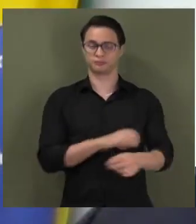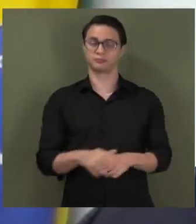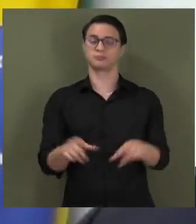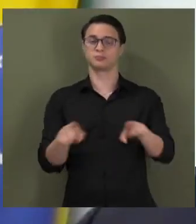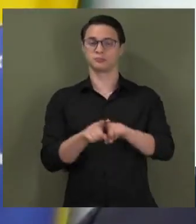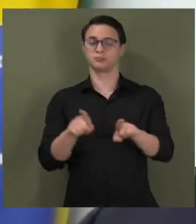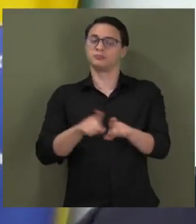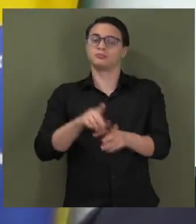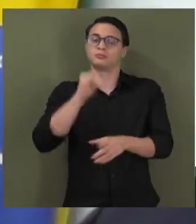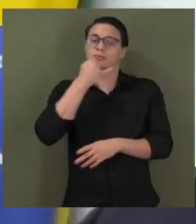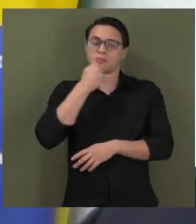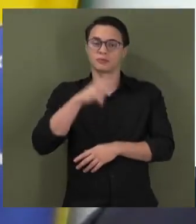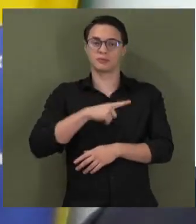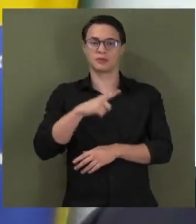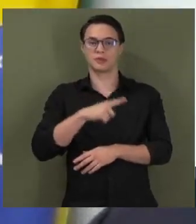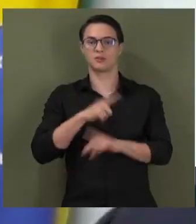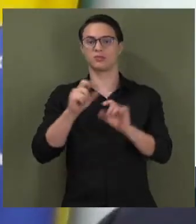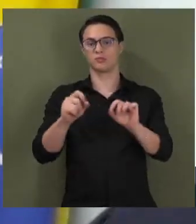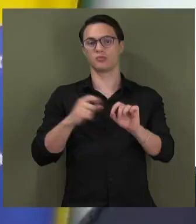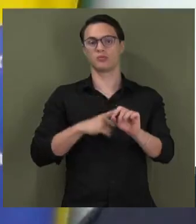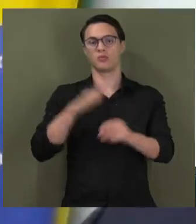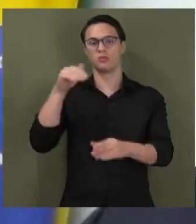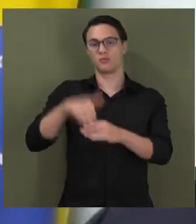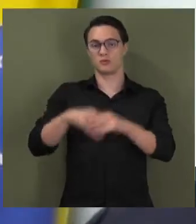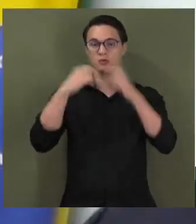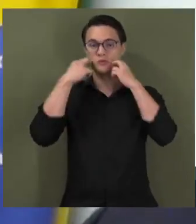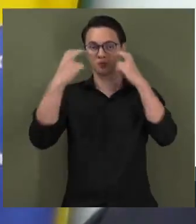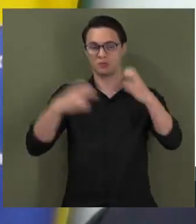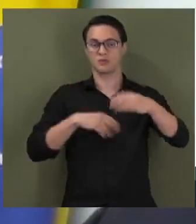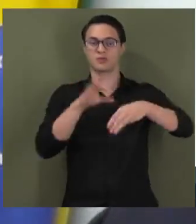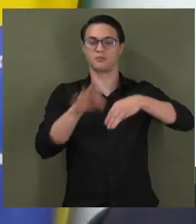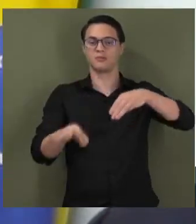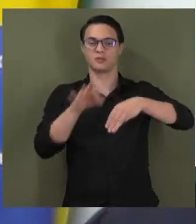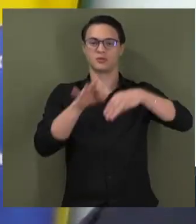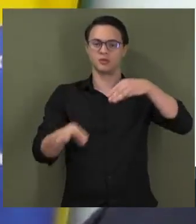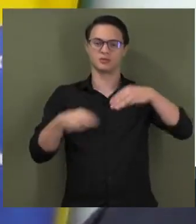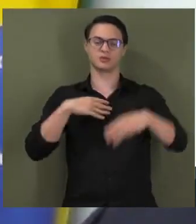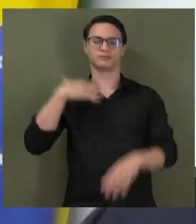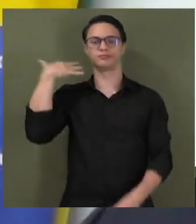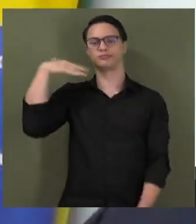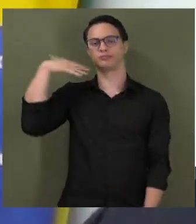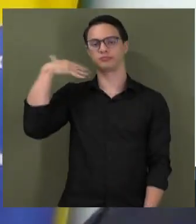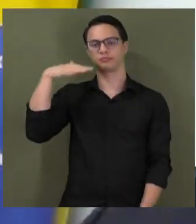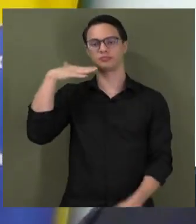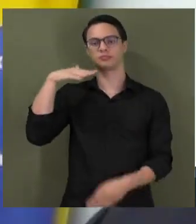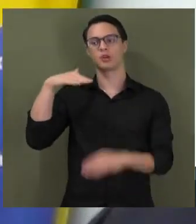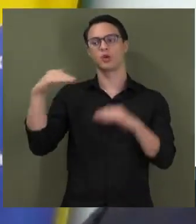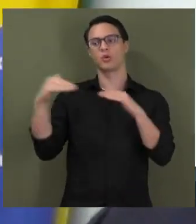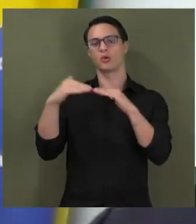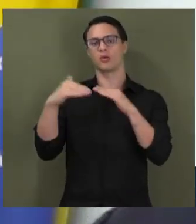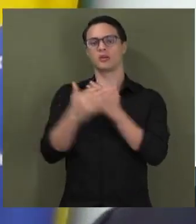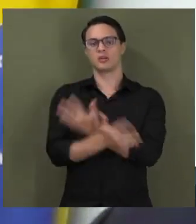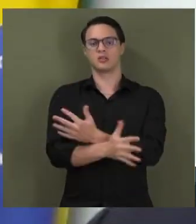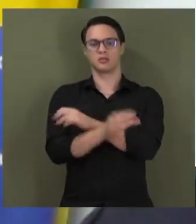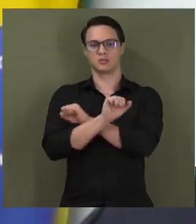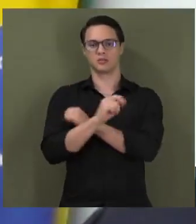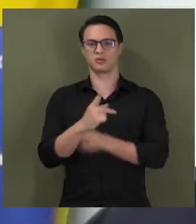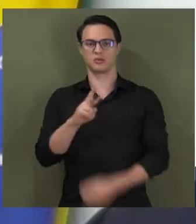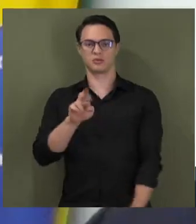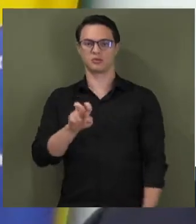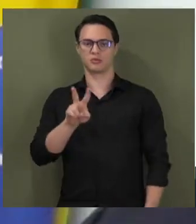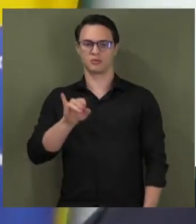lamentavelmente, marcado o voto envergonhado da ministra Carmen Lúcia a favor da censura prévia a